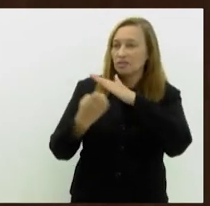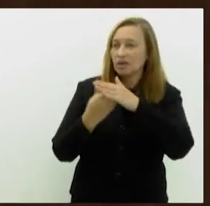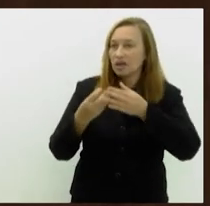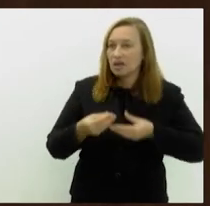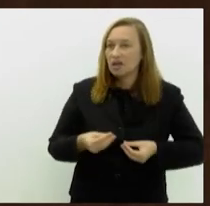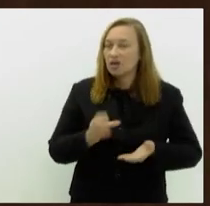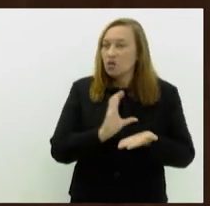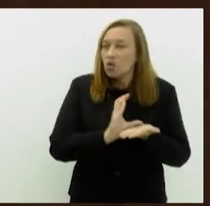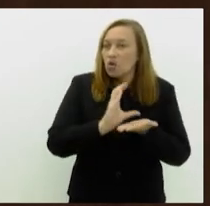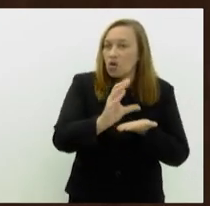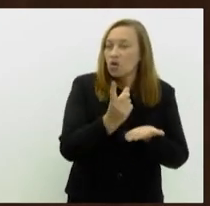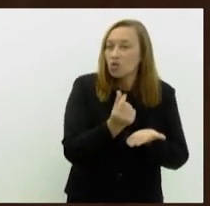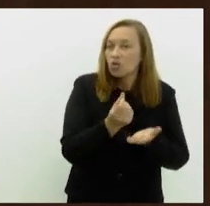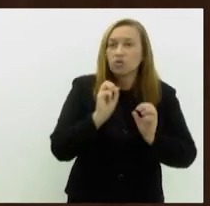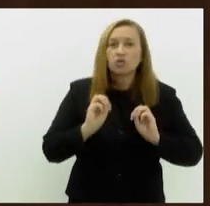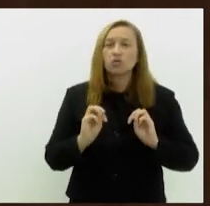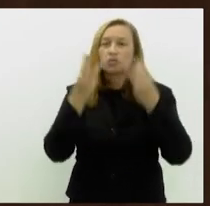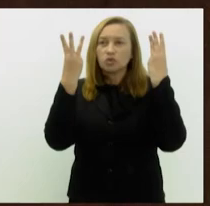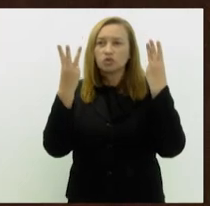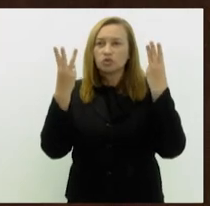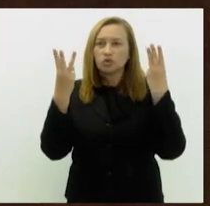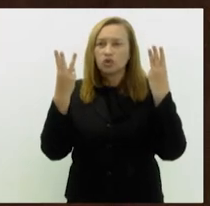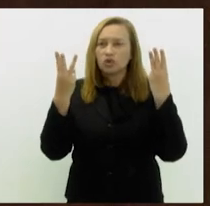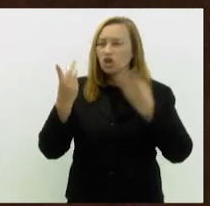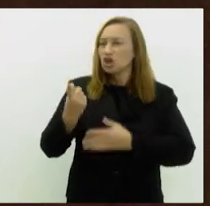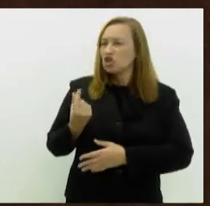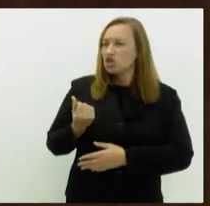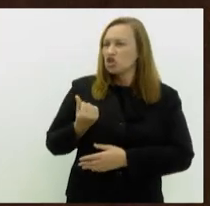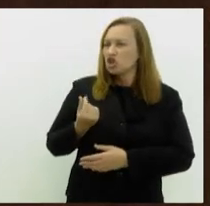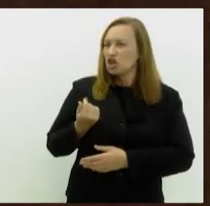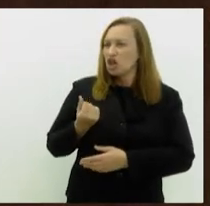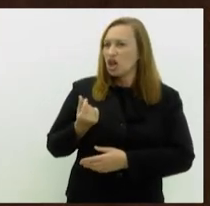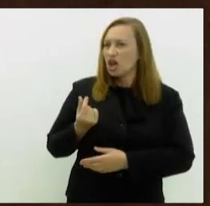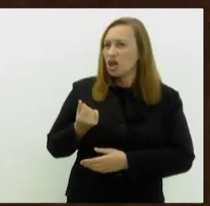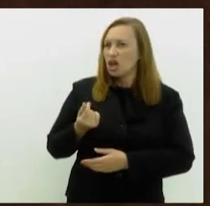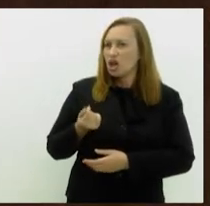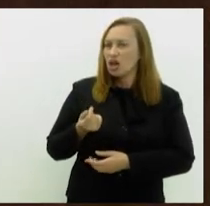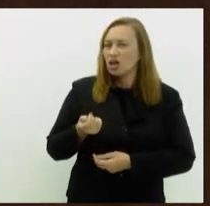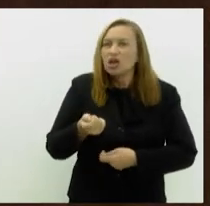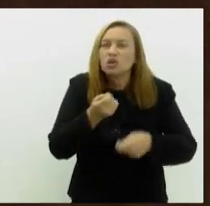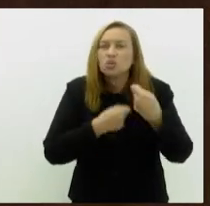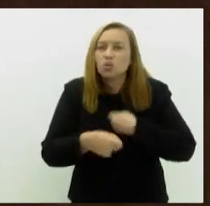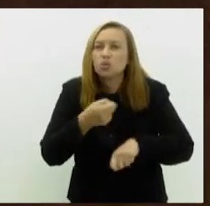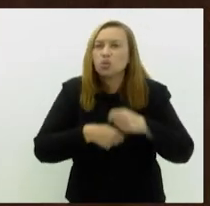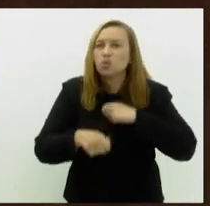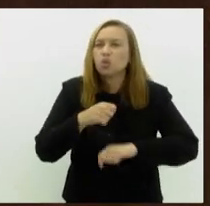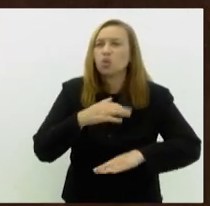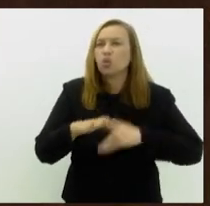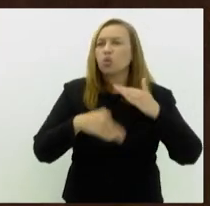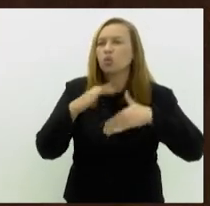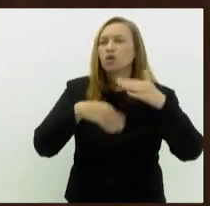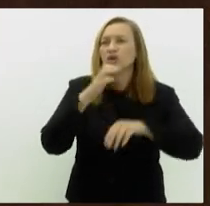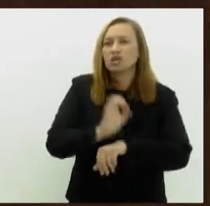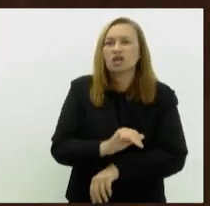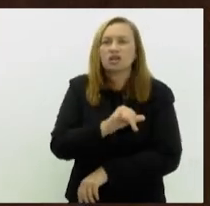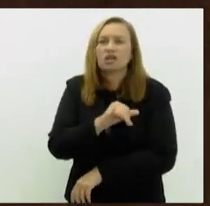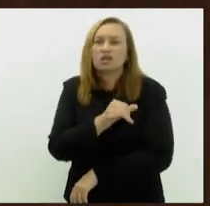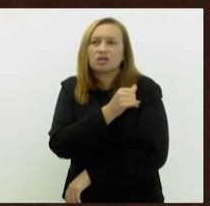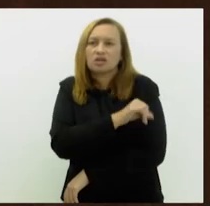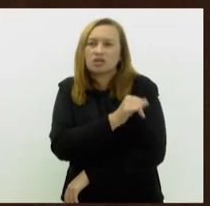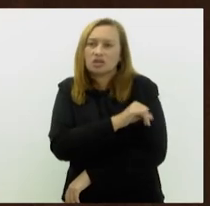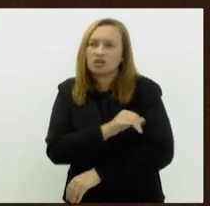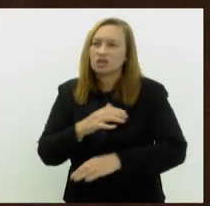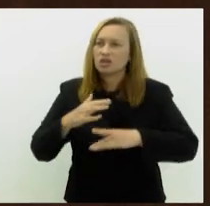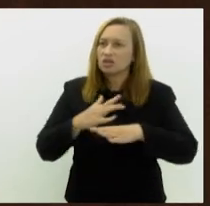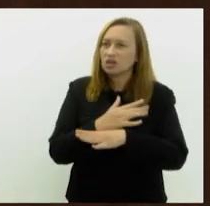show e gera riqueza e movimenta a economia da cidade do Rio de Janeiro e do Estado, a